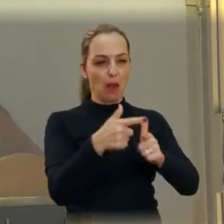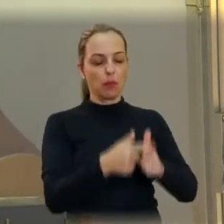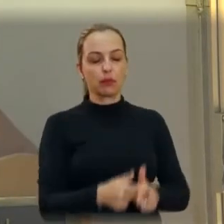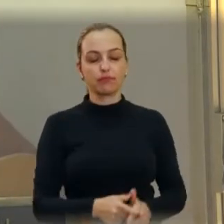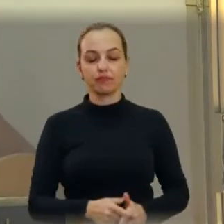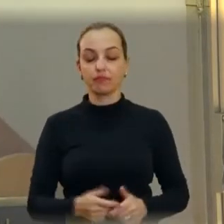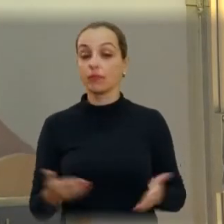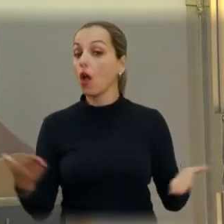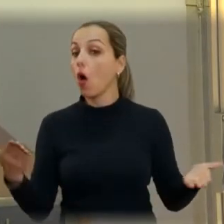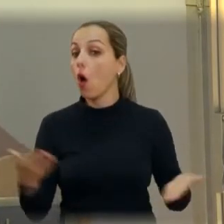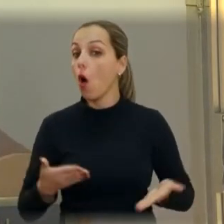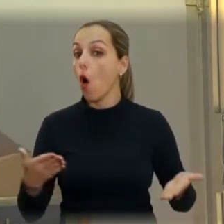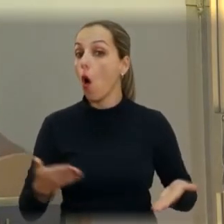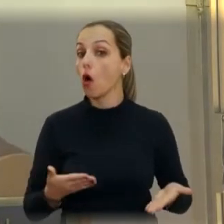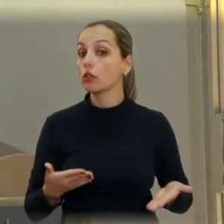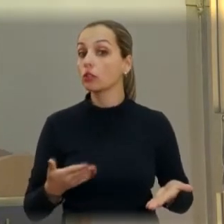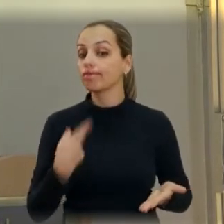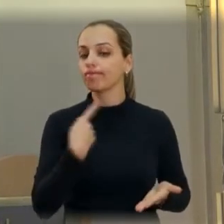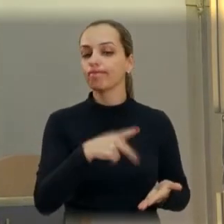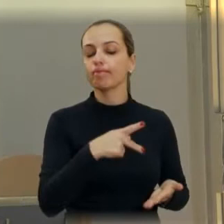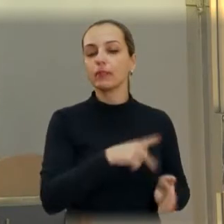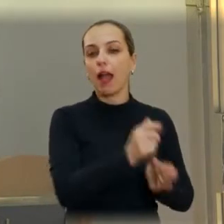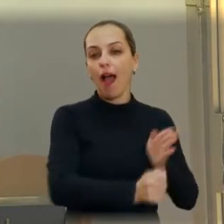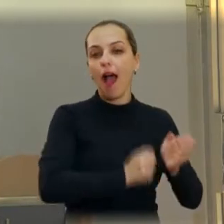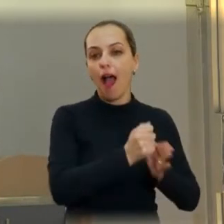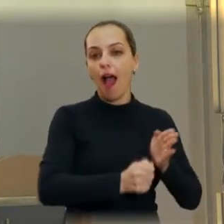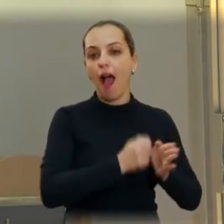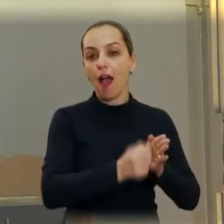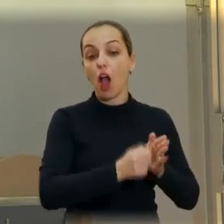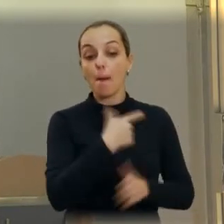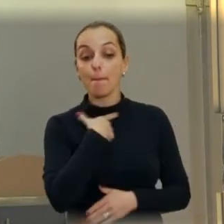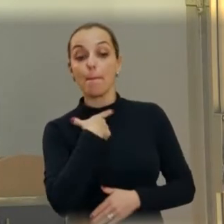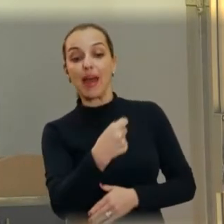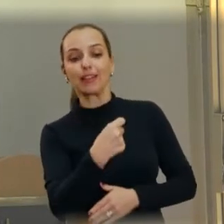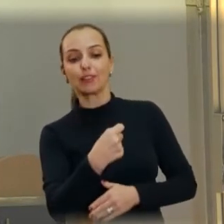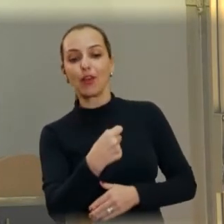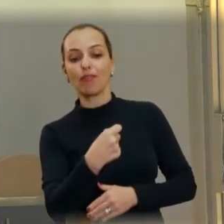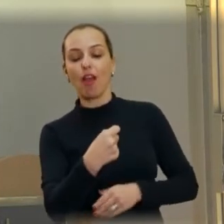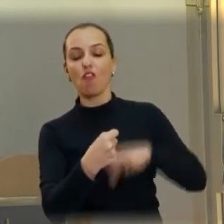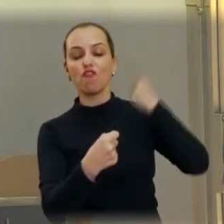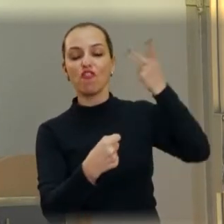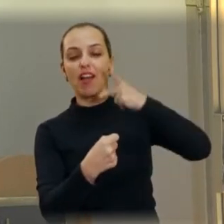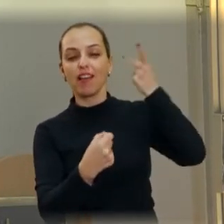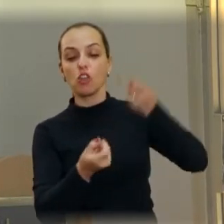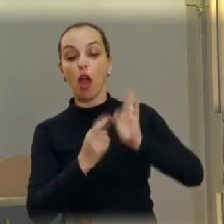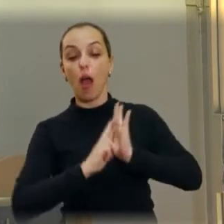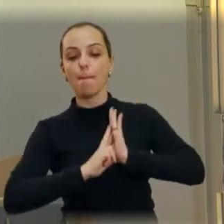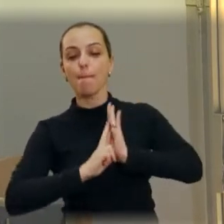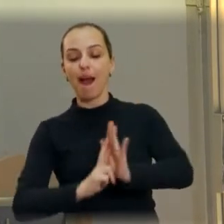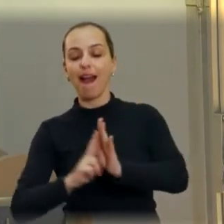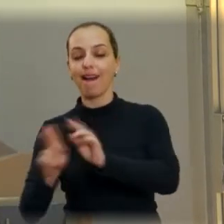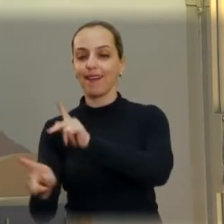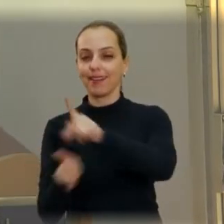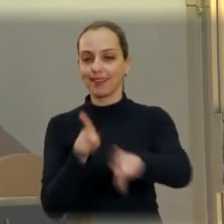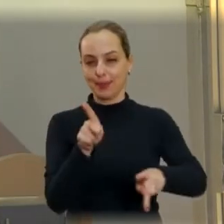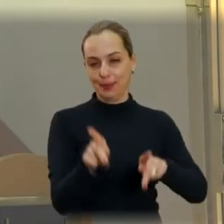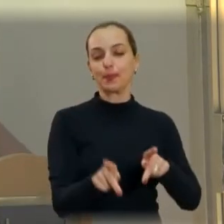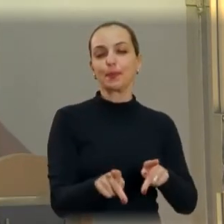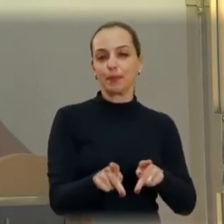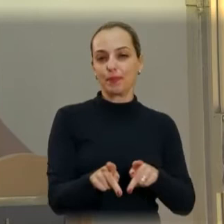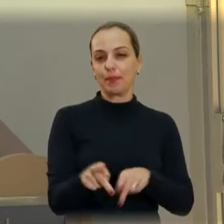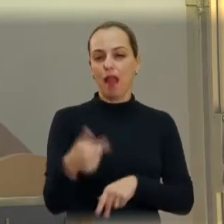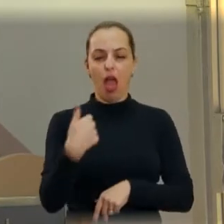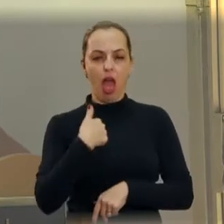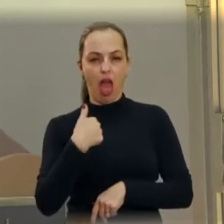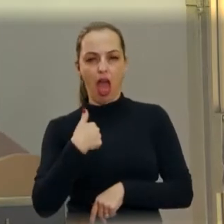Hoje, Araraquara me elegeu como vereadora, representante da população. E eu